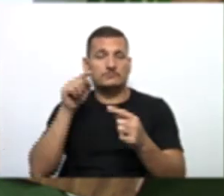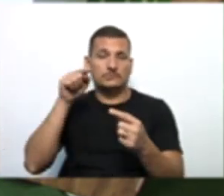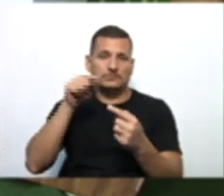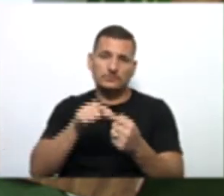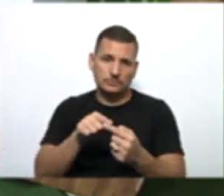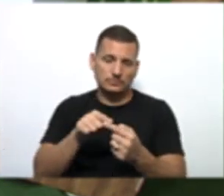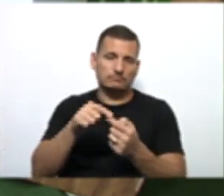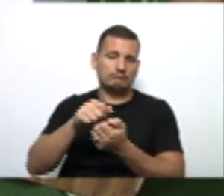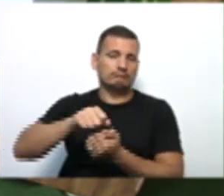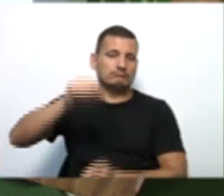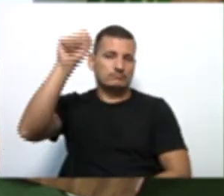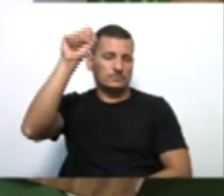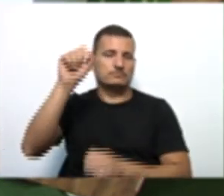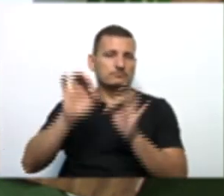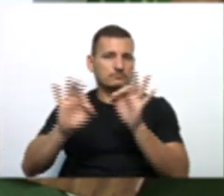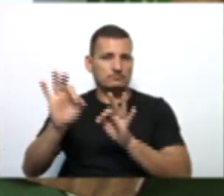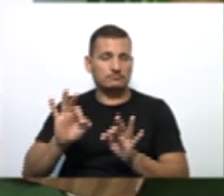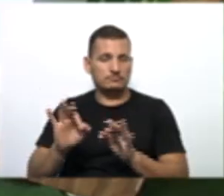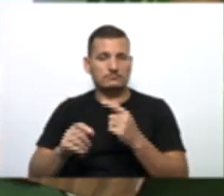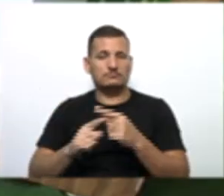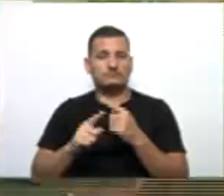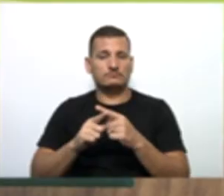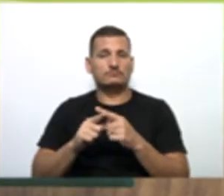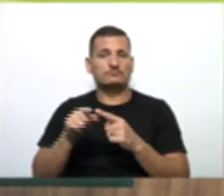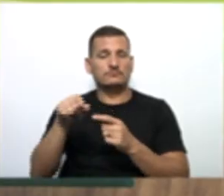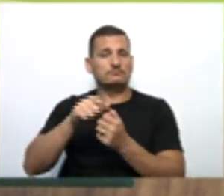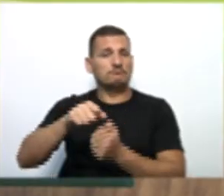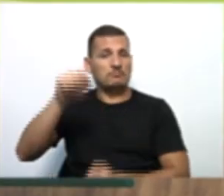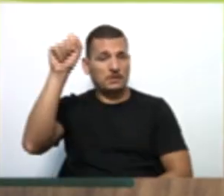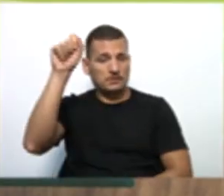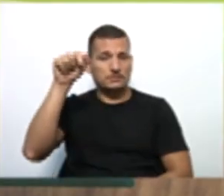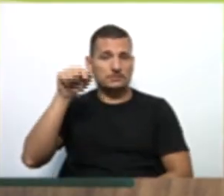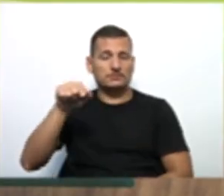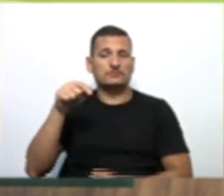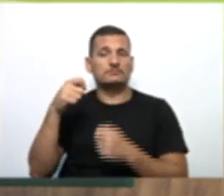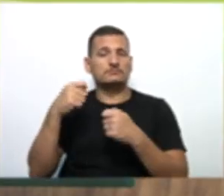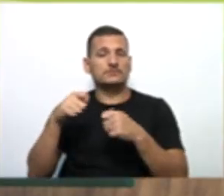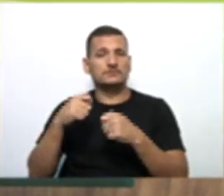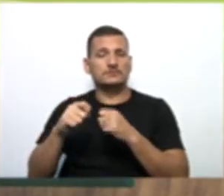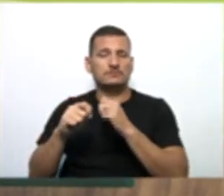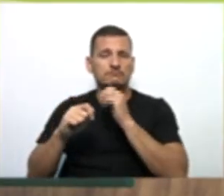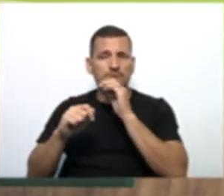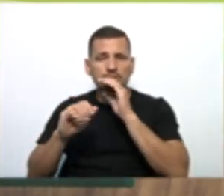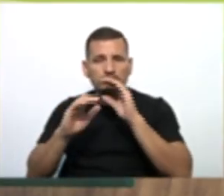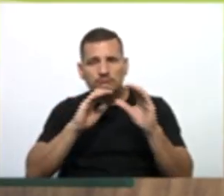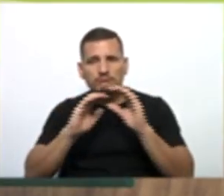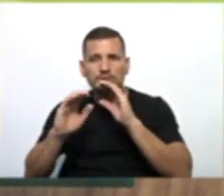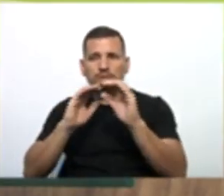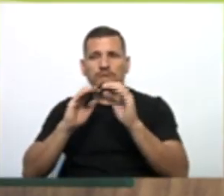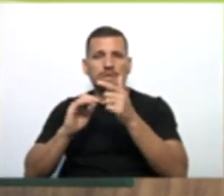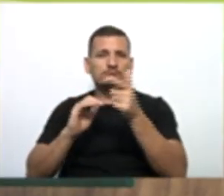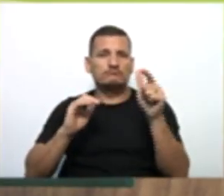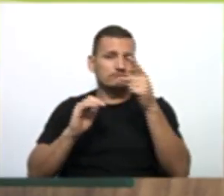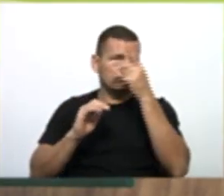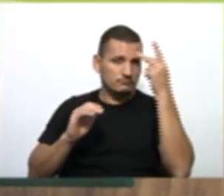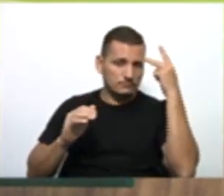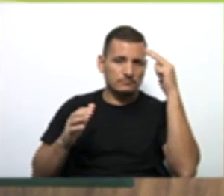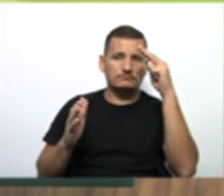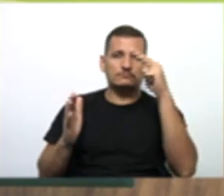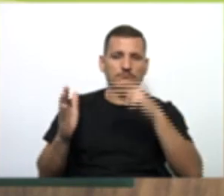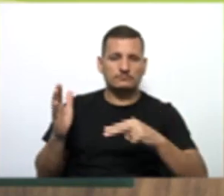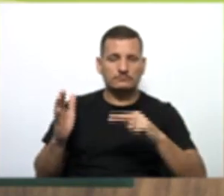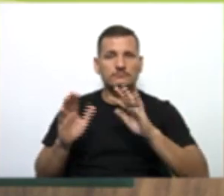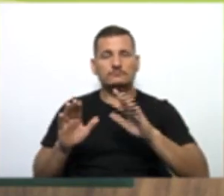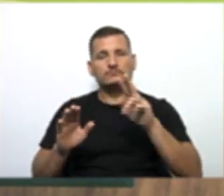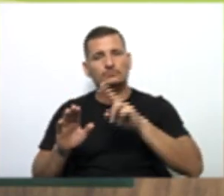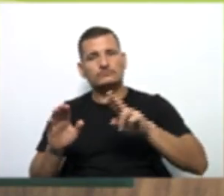na construção do banner, porque ele precisa dialogar. O banner precisa se comunicar com a pessoa que vai ler. Então, usar uma